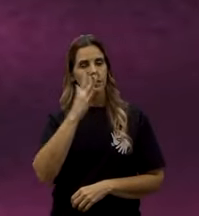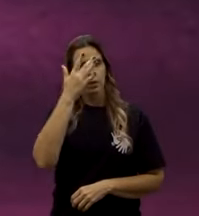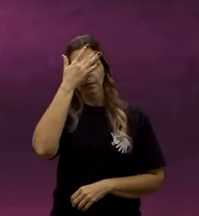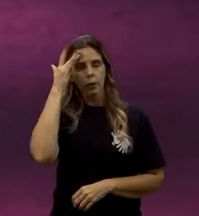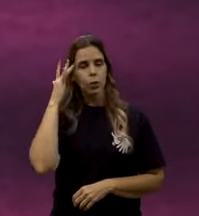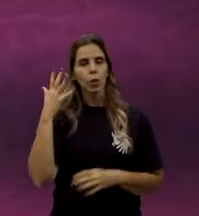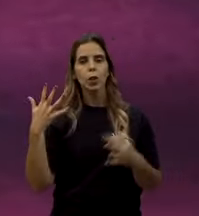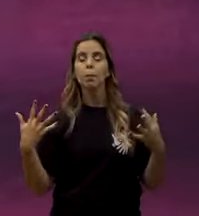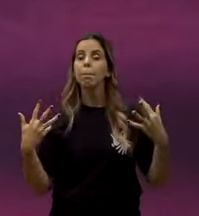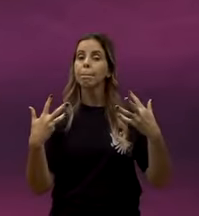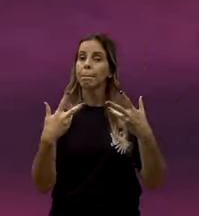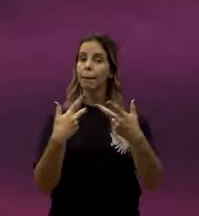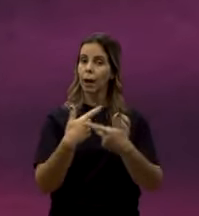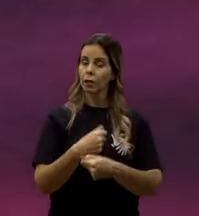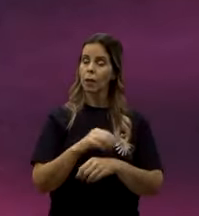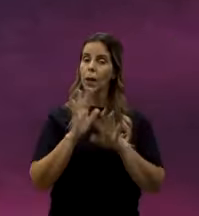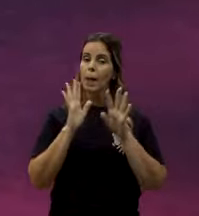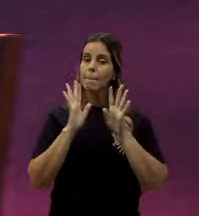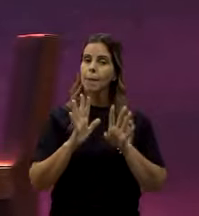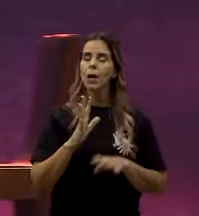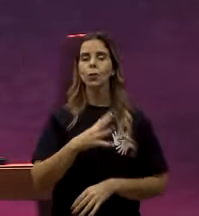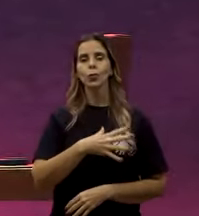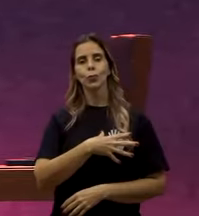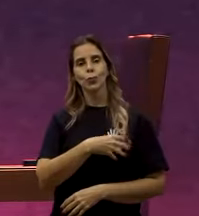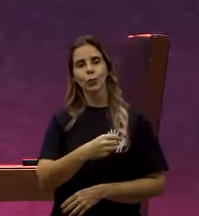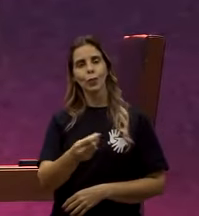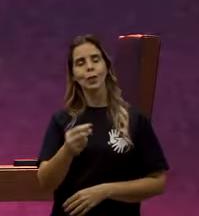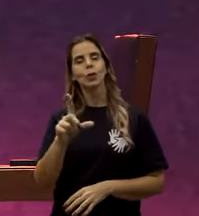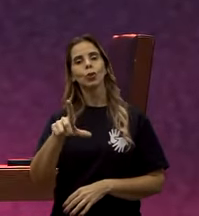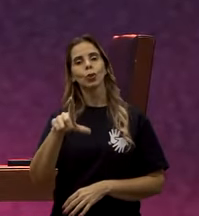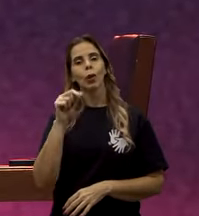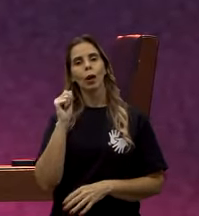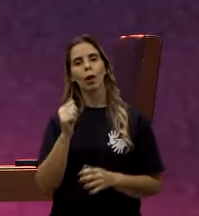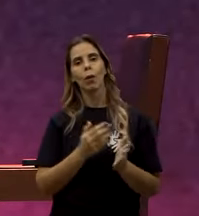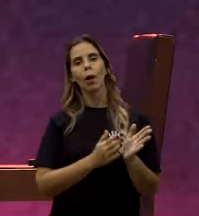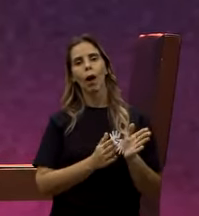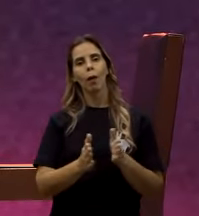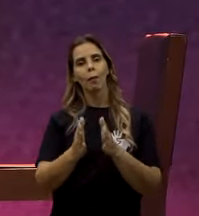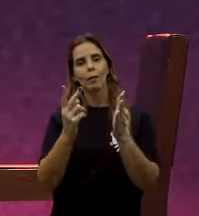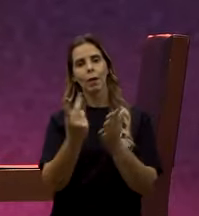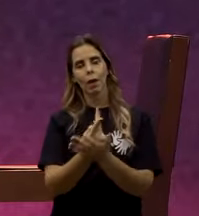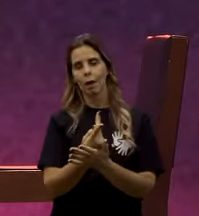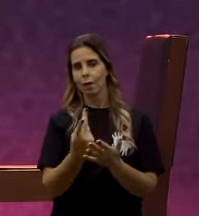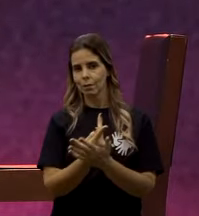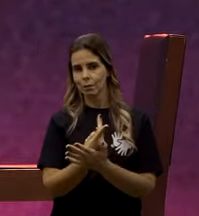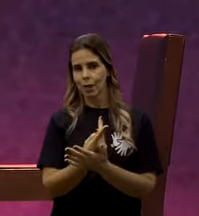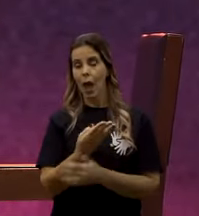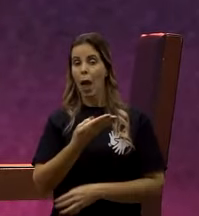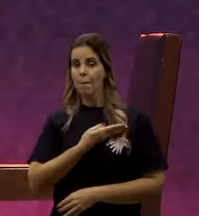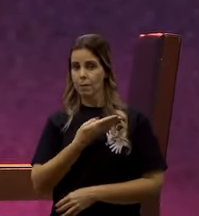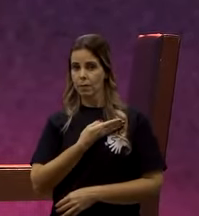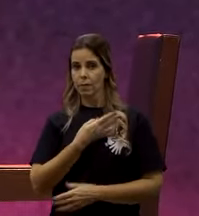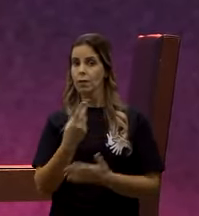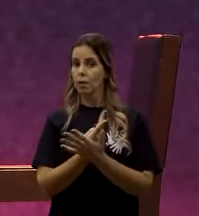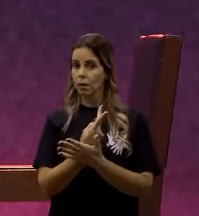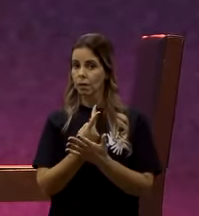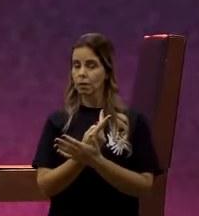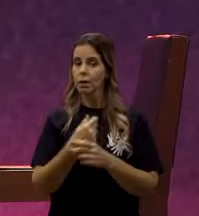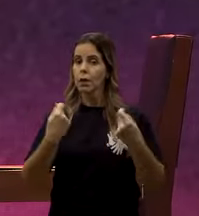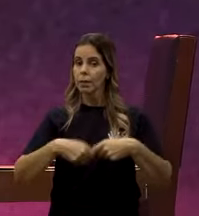foram porque escolheram sentar nesse tipo de roda Então eu preciso evitar Repete que que me diga eu preciso